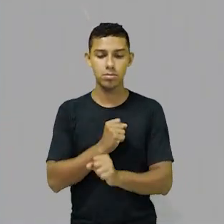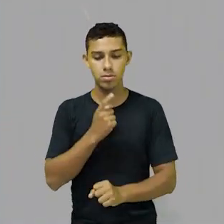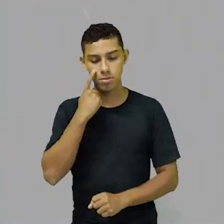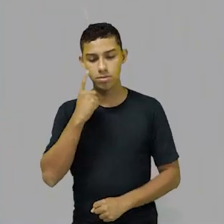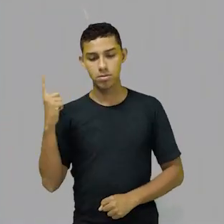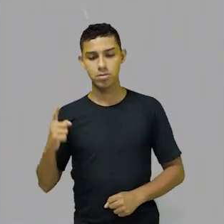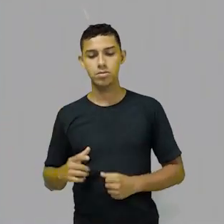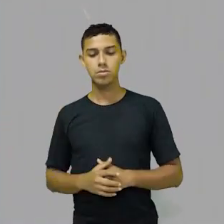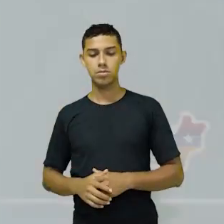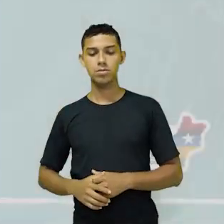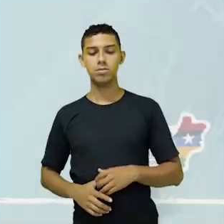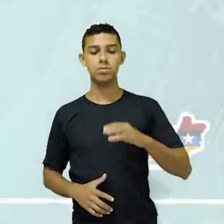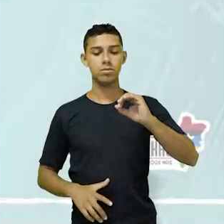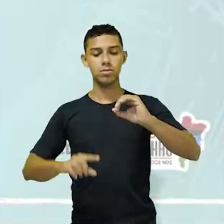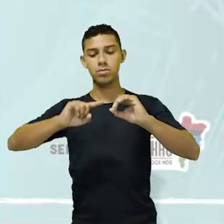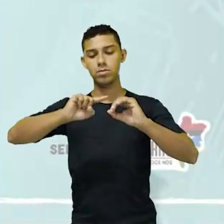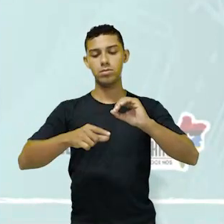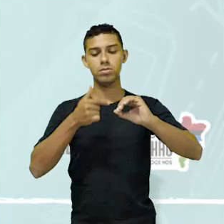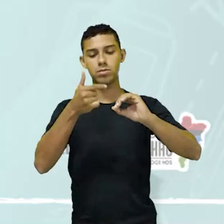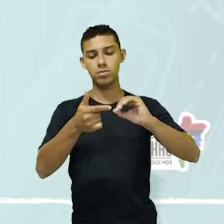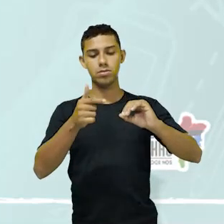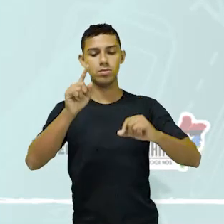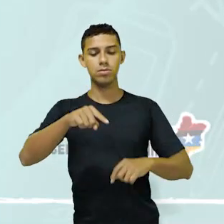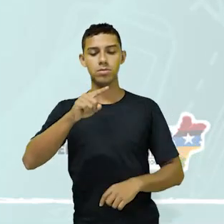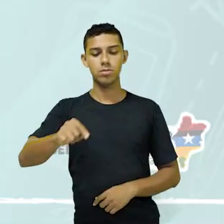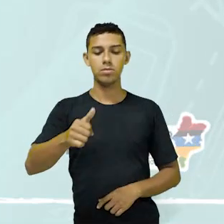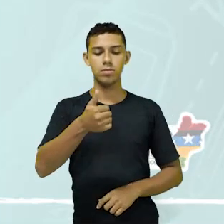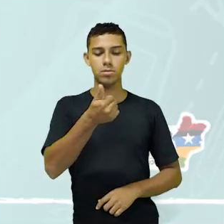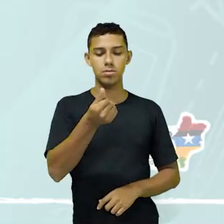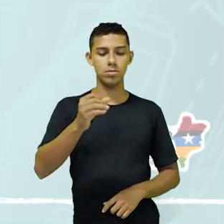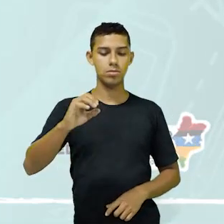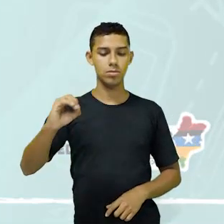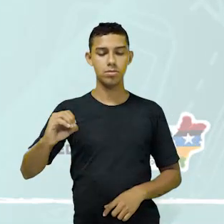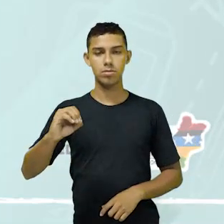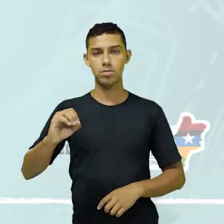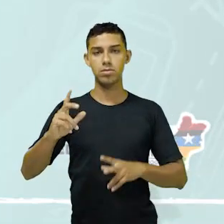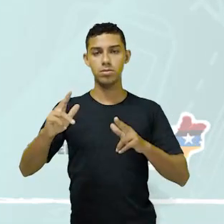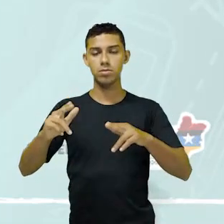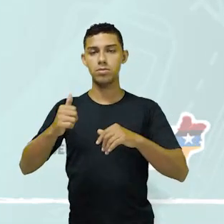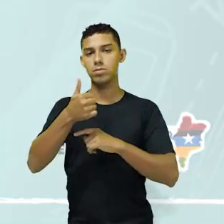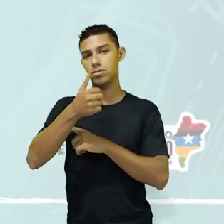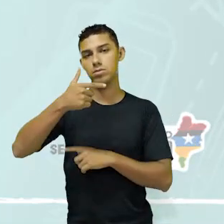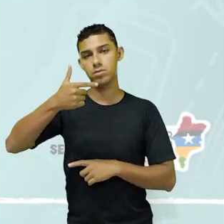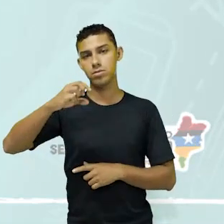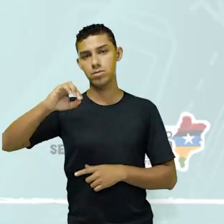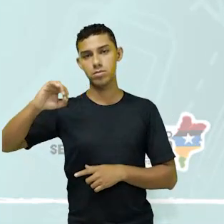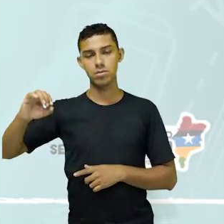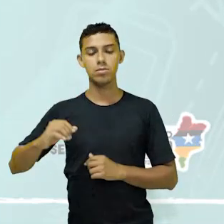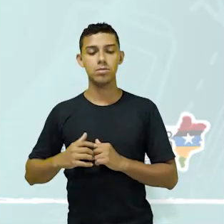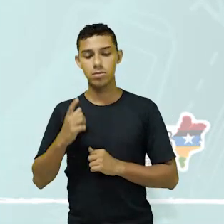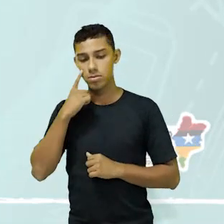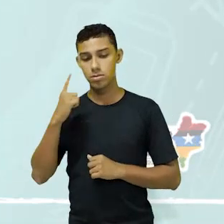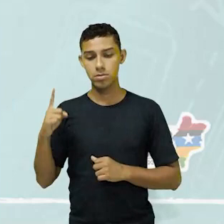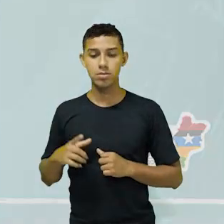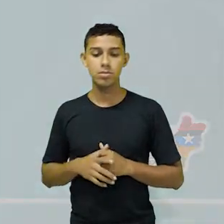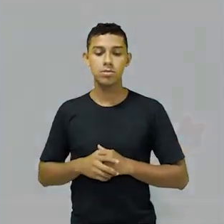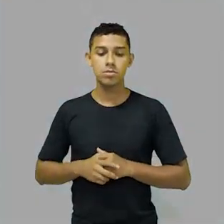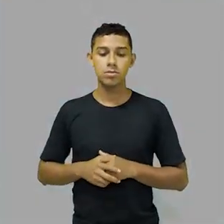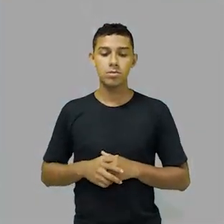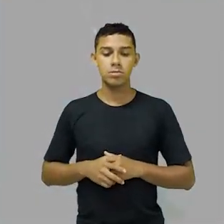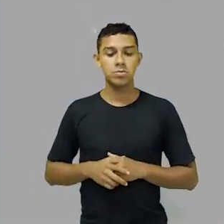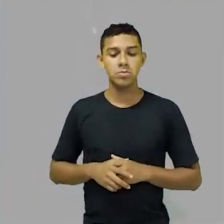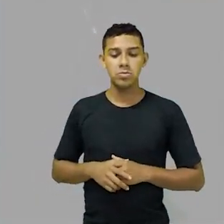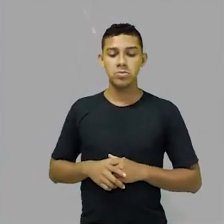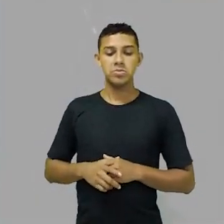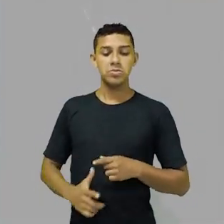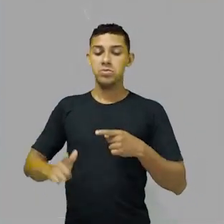dividido para 100 é a mesma coisa que 0,2. 0,2 vezes 6.000 vai dar 1.200. Se